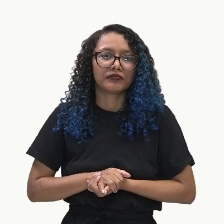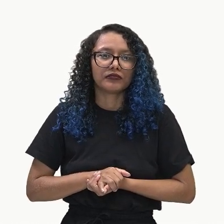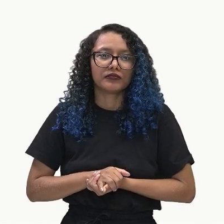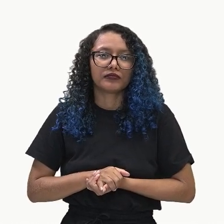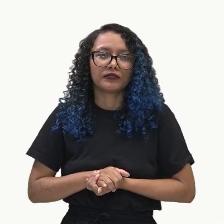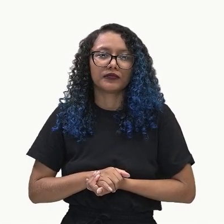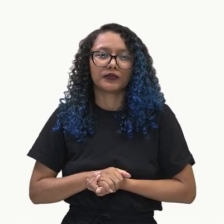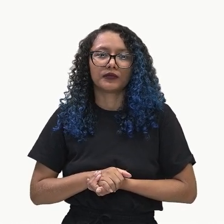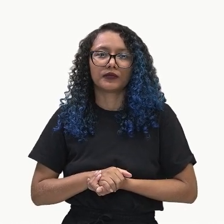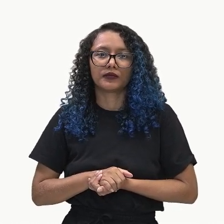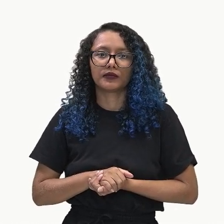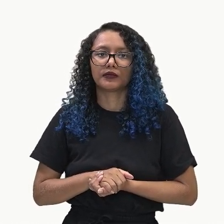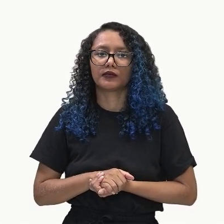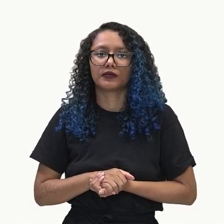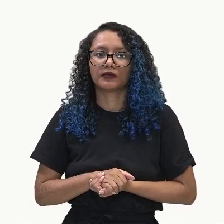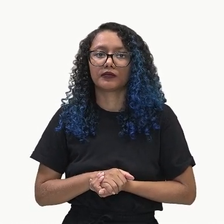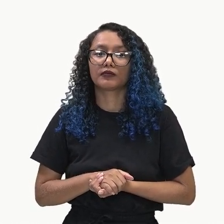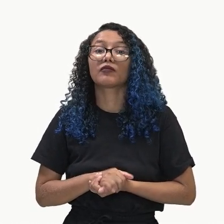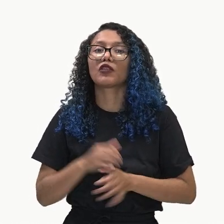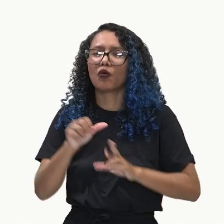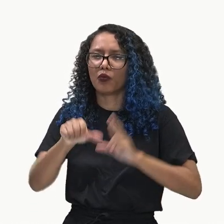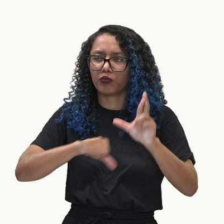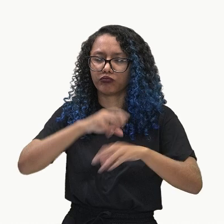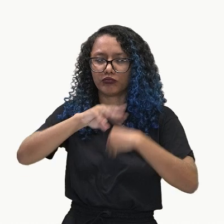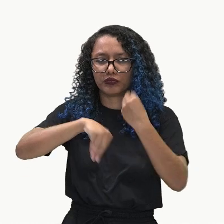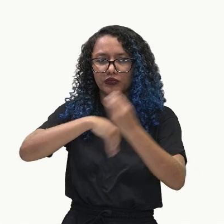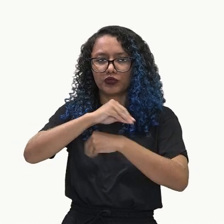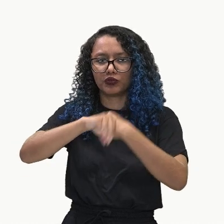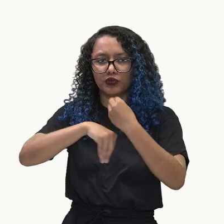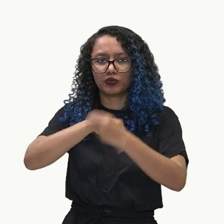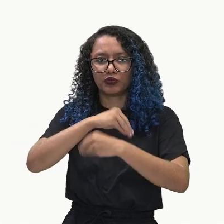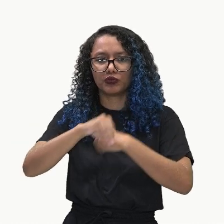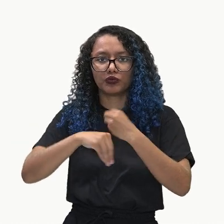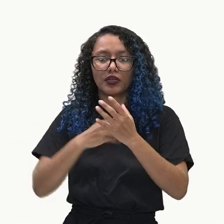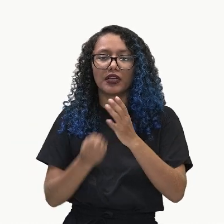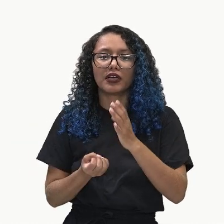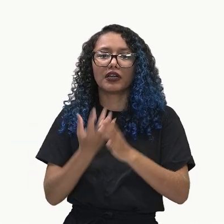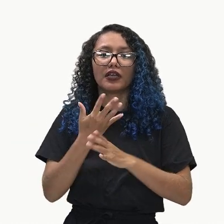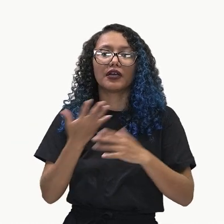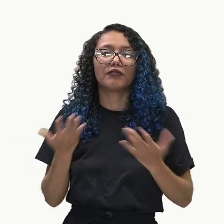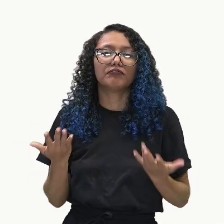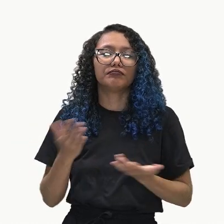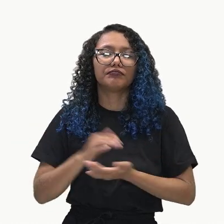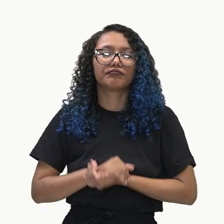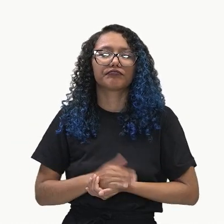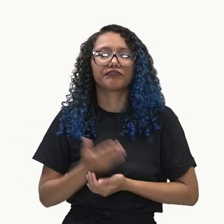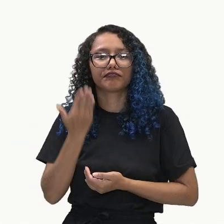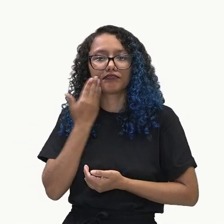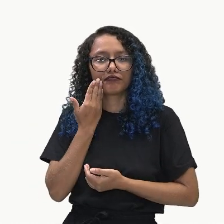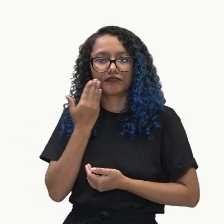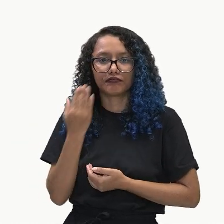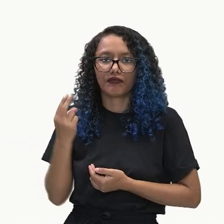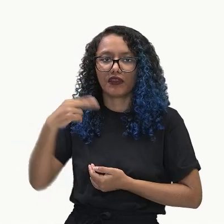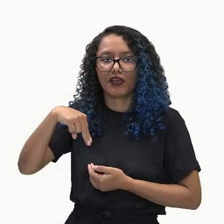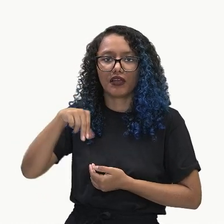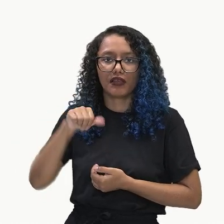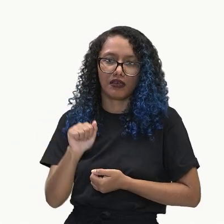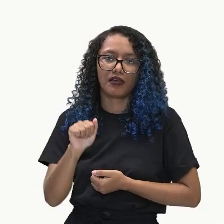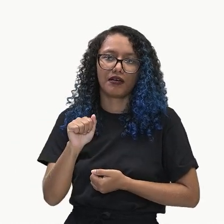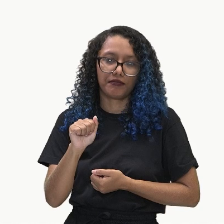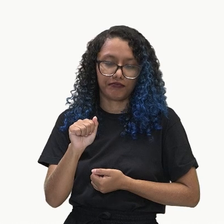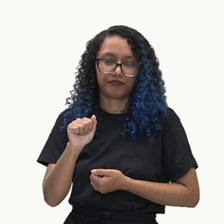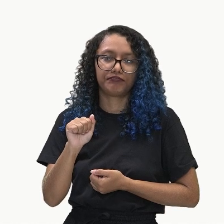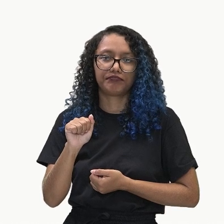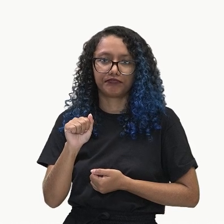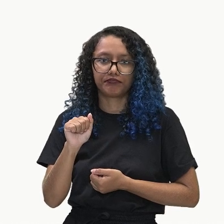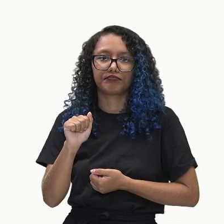Ao reagir nesse meio aquoso, o hidróxido de sódio vai me produzir o quê? O íon sódio,